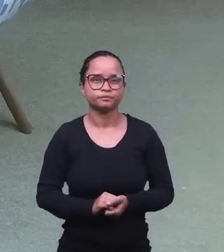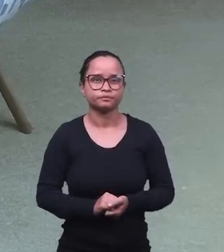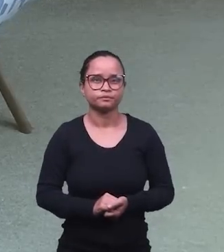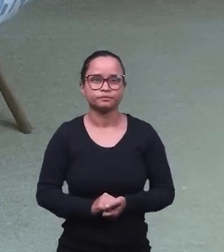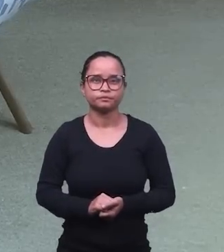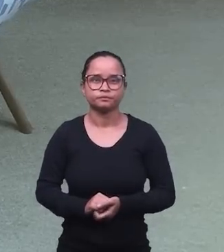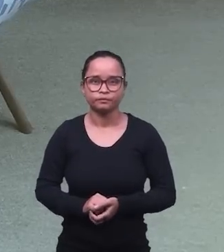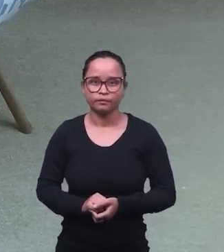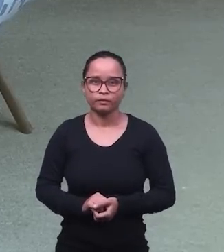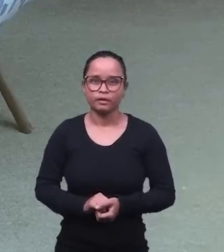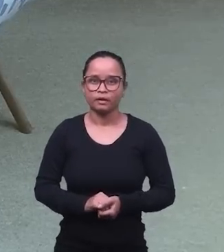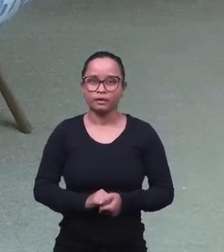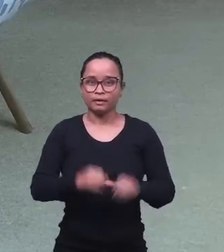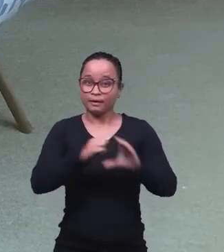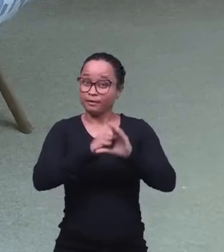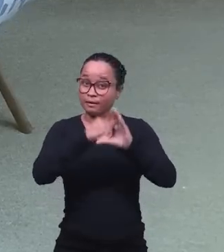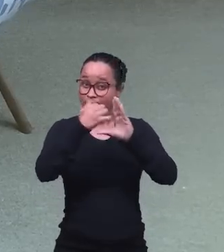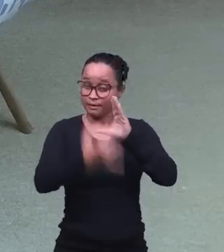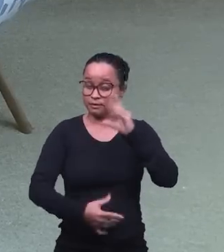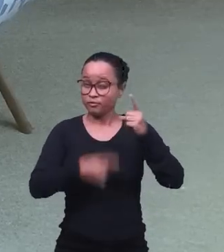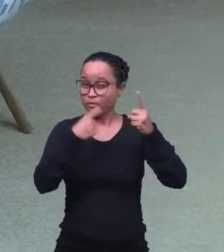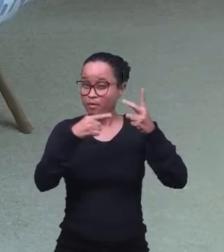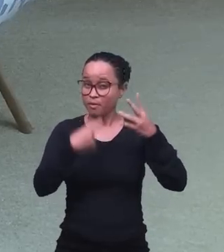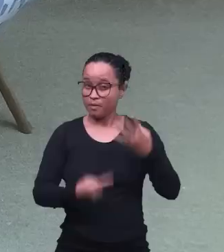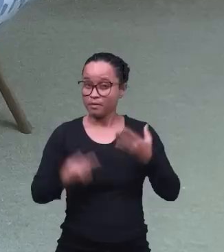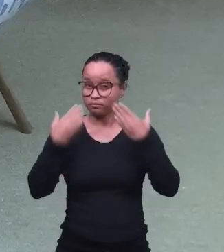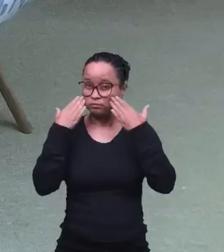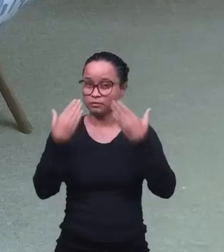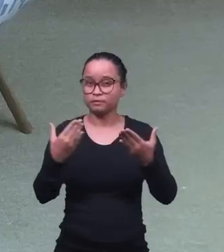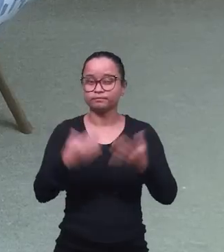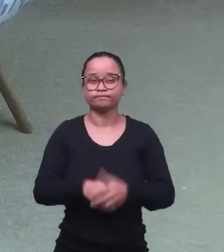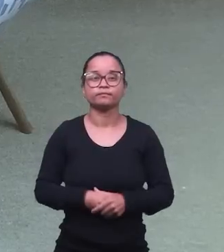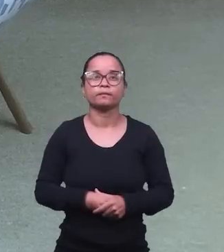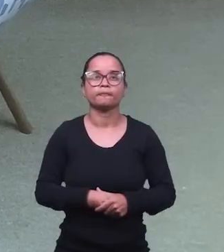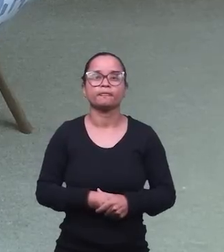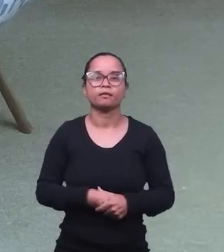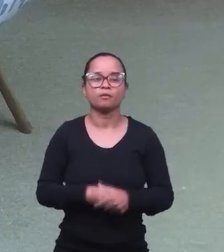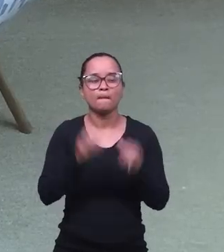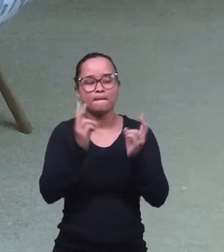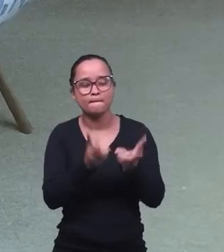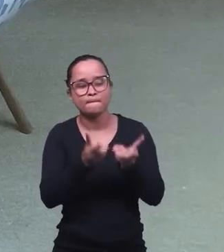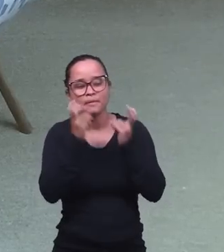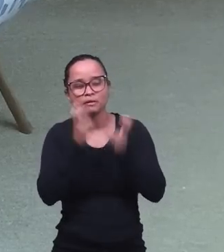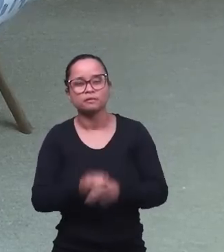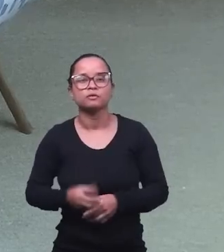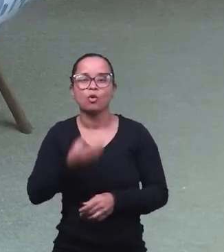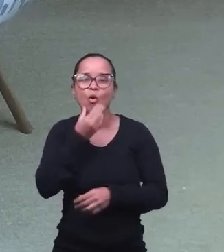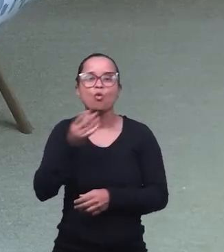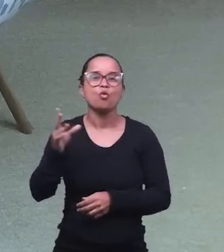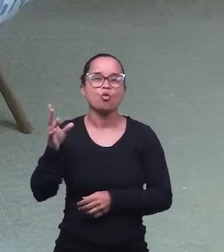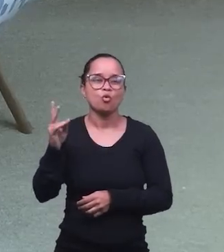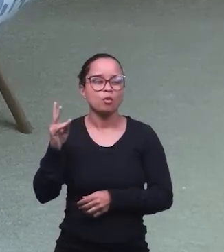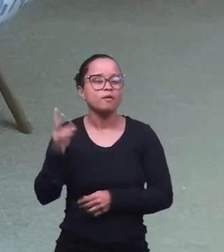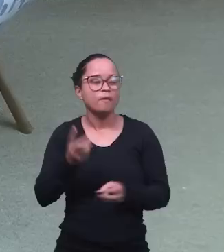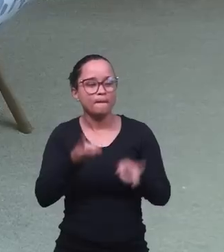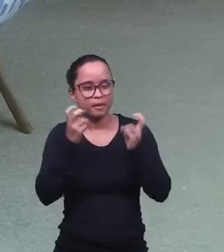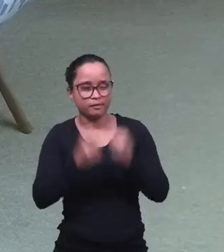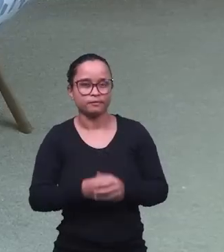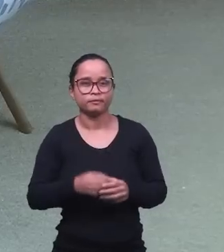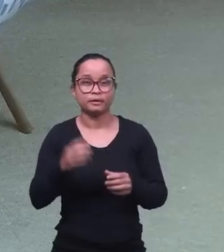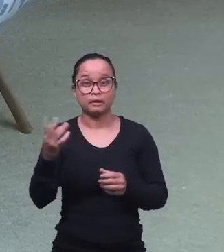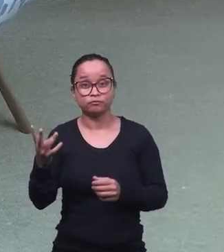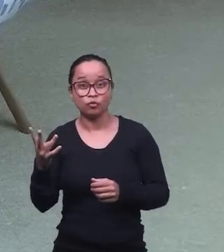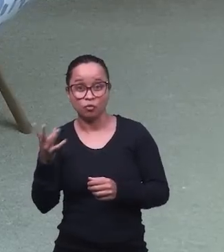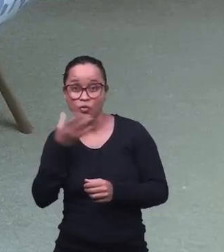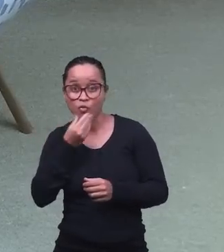igreja, as características que ela vem apresentando, isso são notadas pelo noivo, né, que é o Senhor Jesus. E ele tem